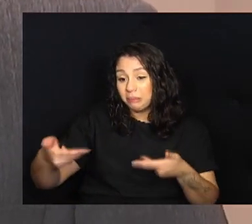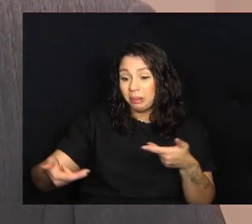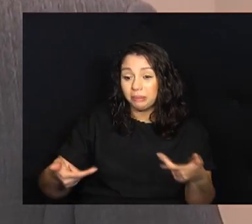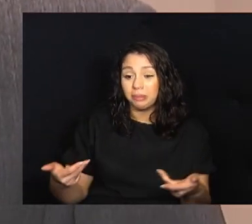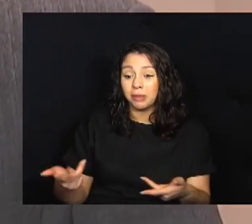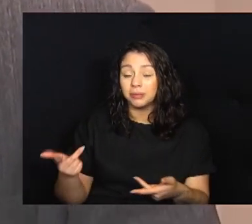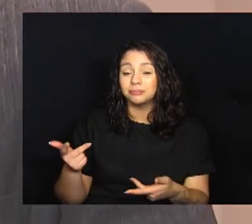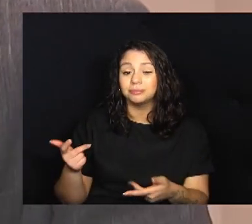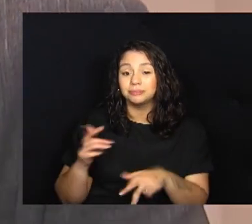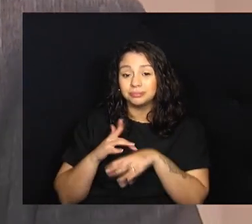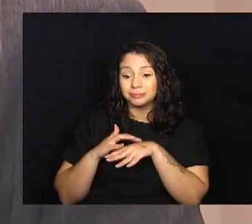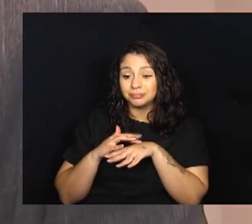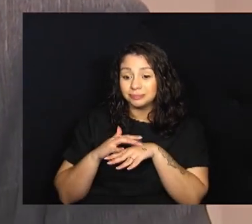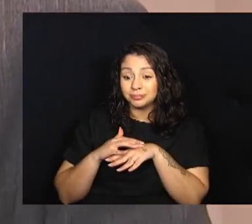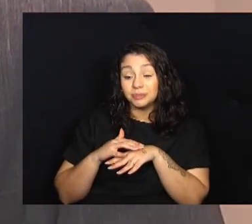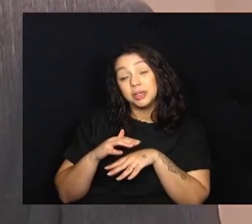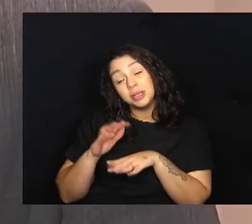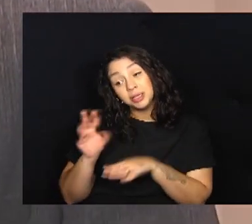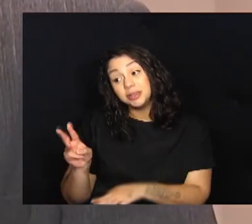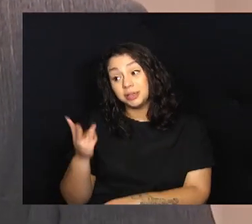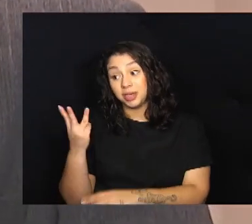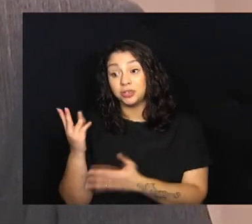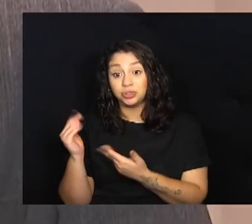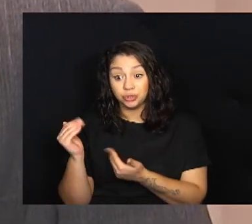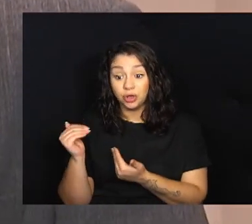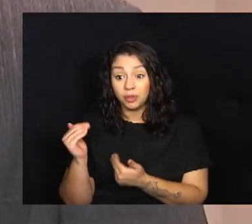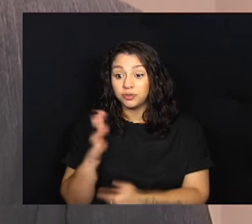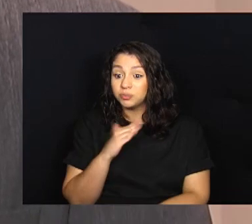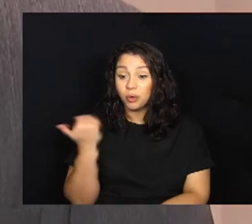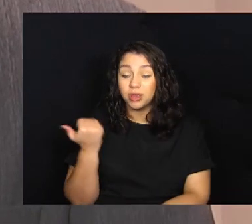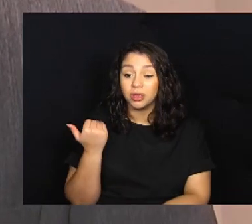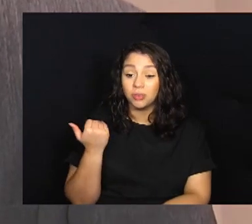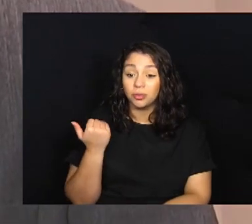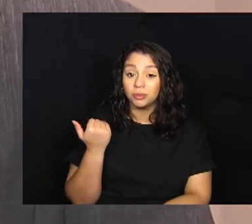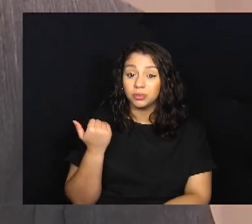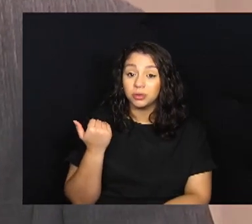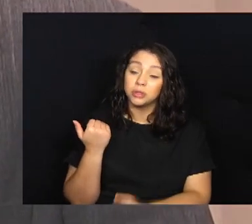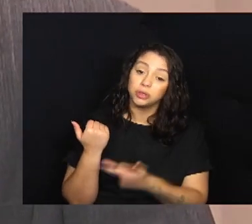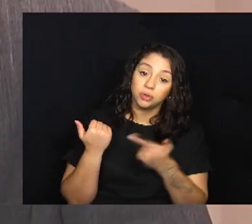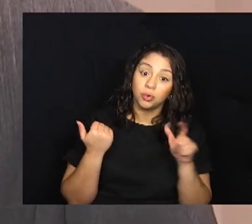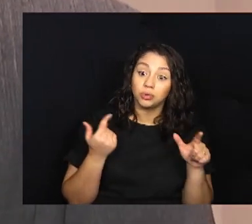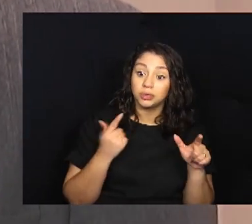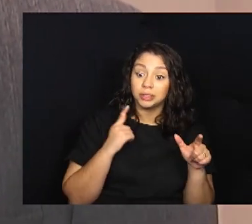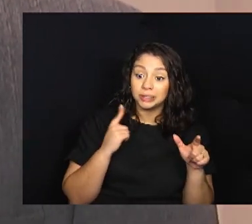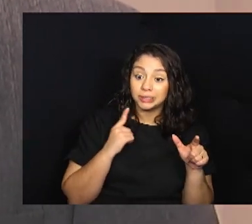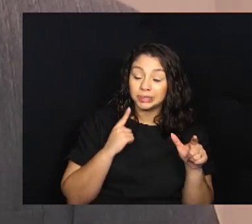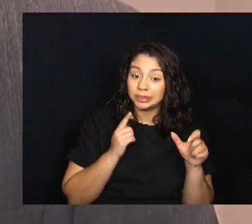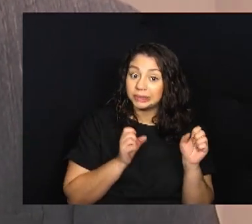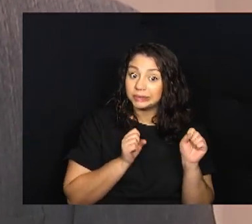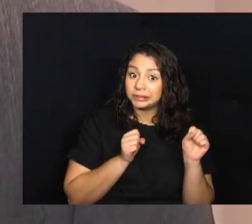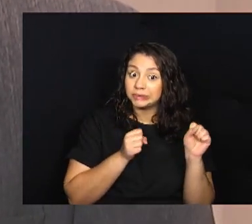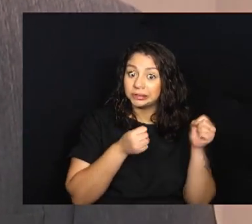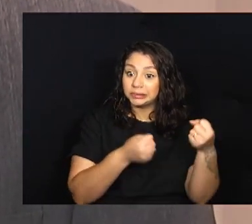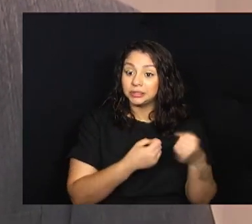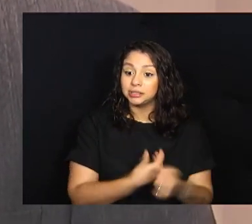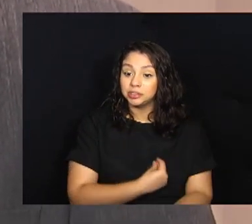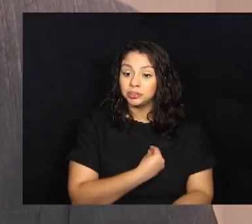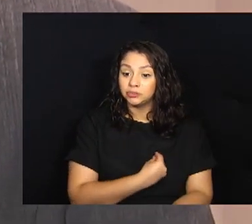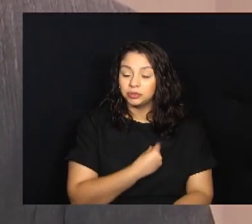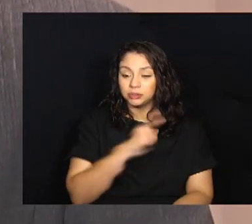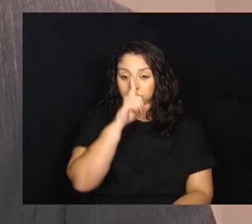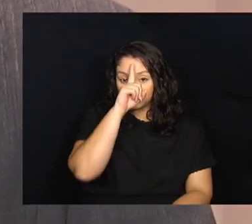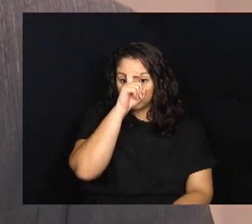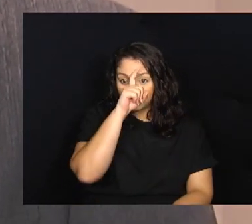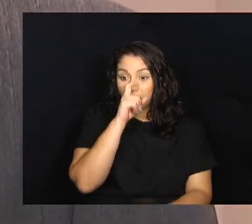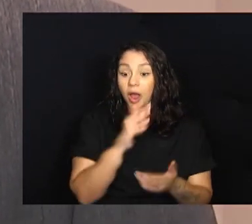Campinas. E 3 jovens já morreram devido a isso. E outros ainda estão lutando pelas suas vidas nos hospitais, né?